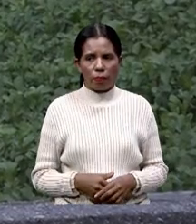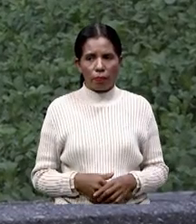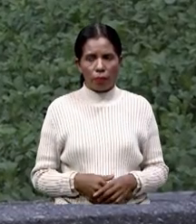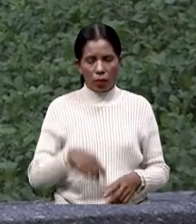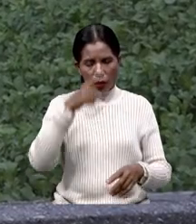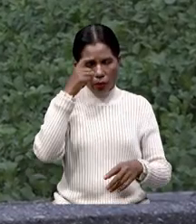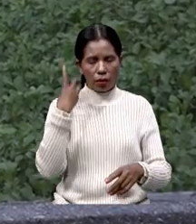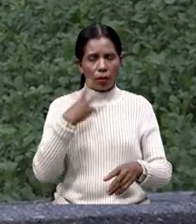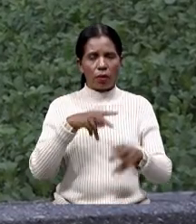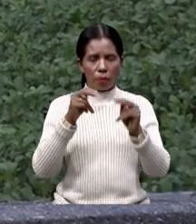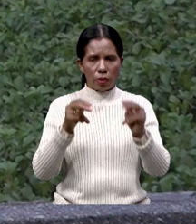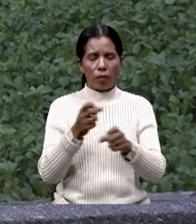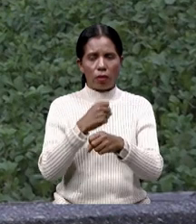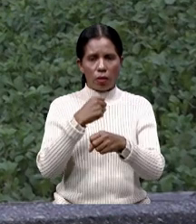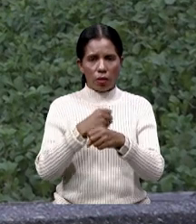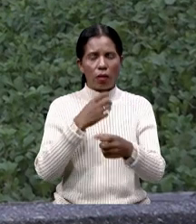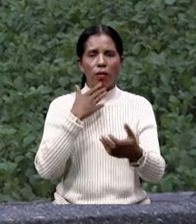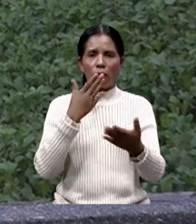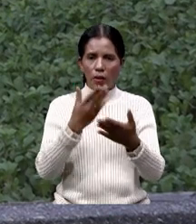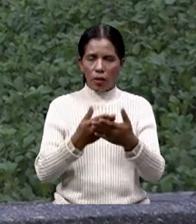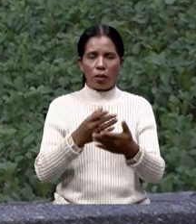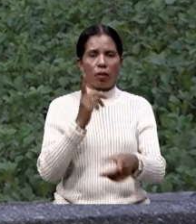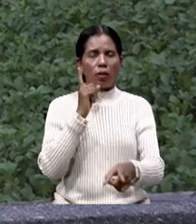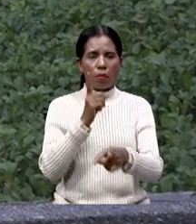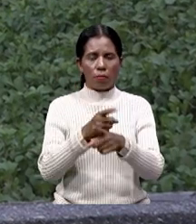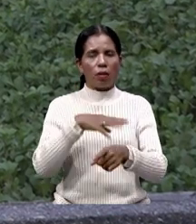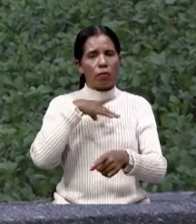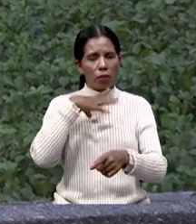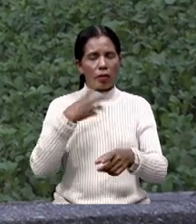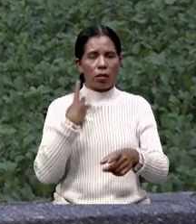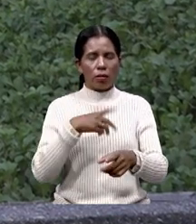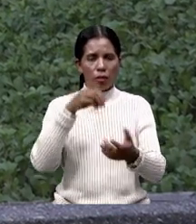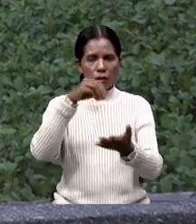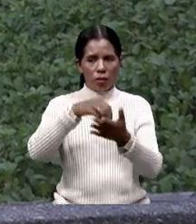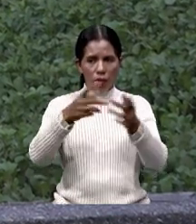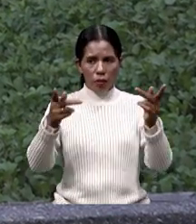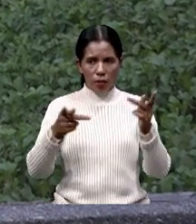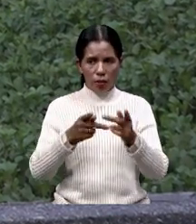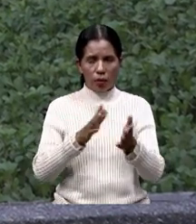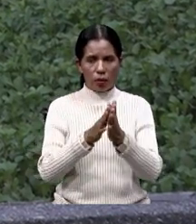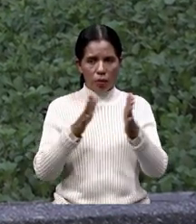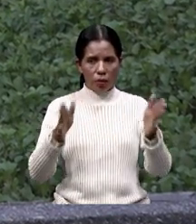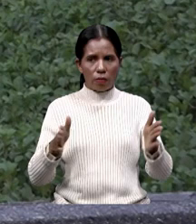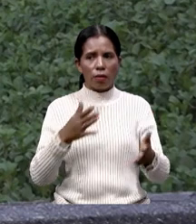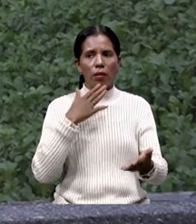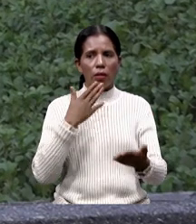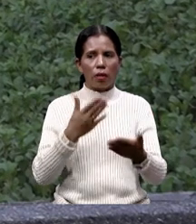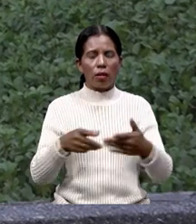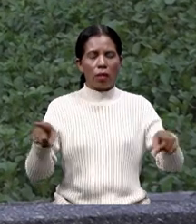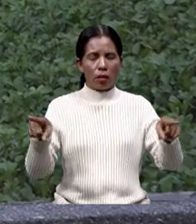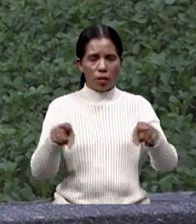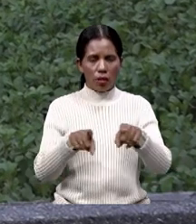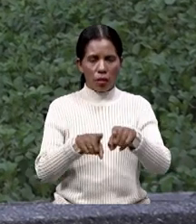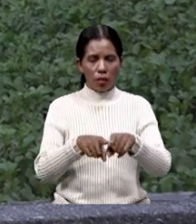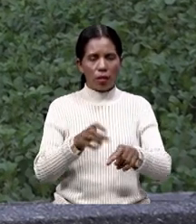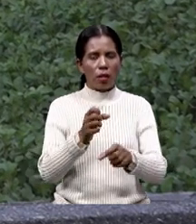Tambane ita precisa halo gestão nebe diak, ba lixu atu garante ambiente nebe mos, no saudável, hanesan tau